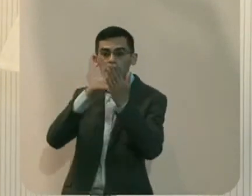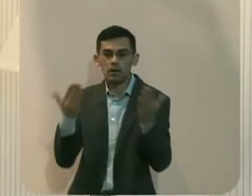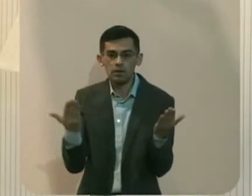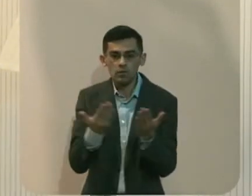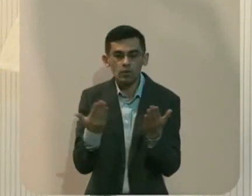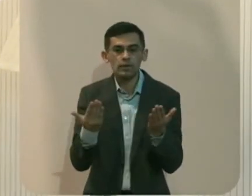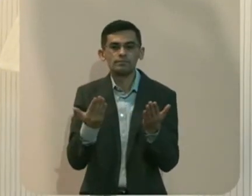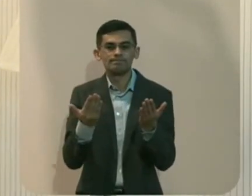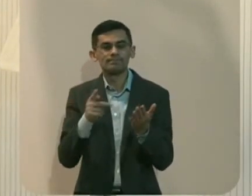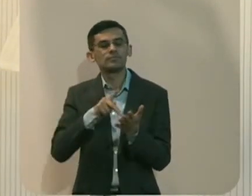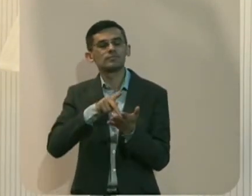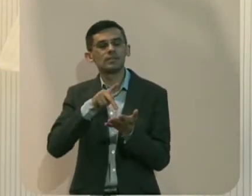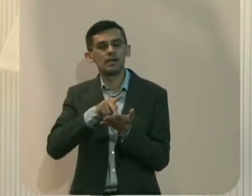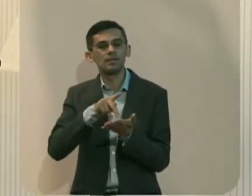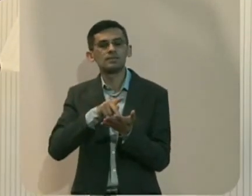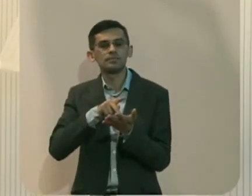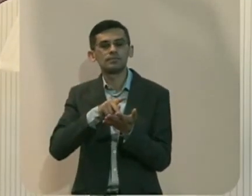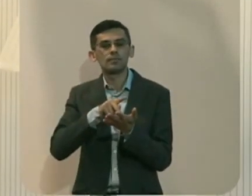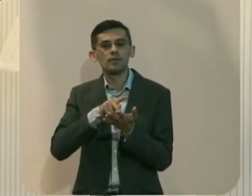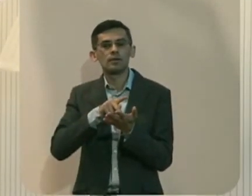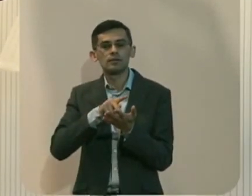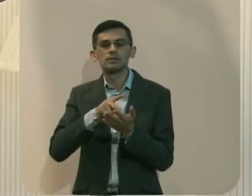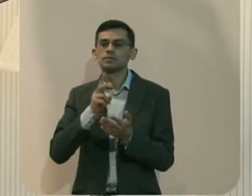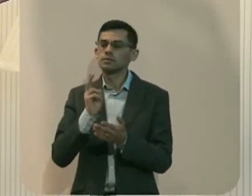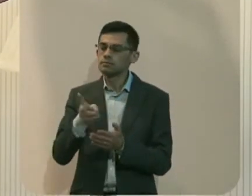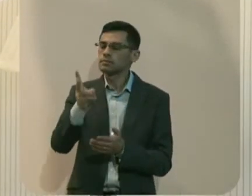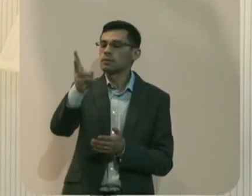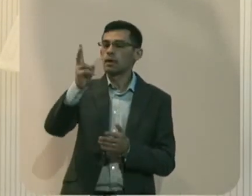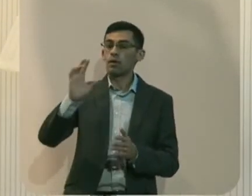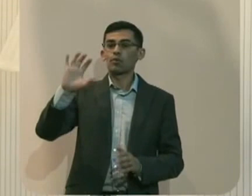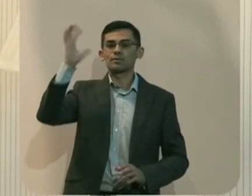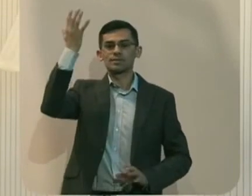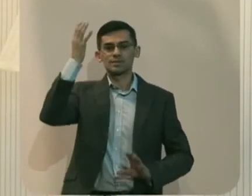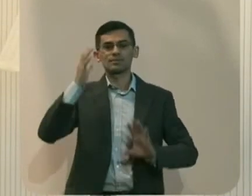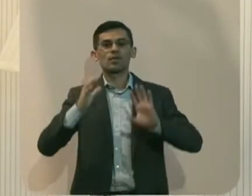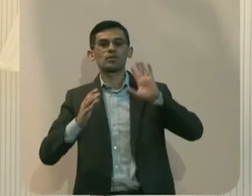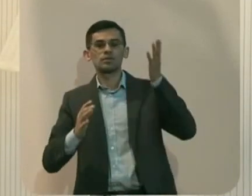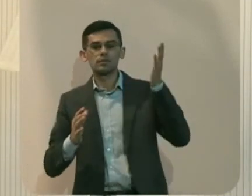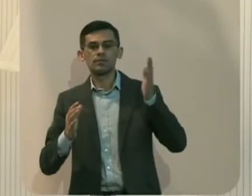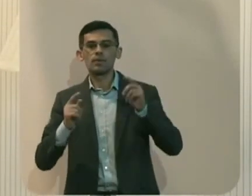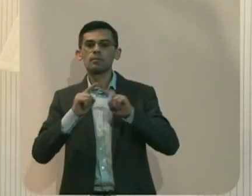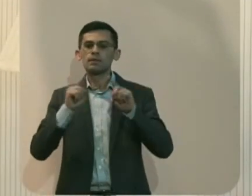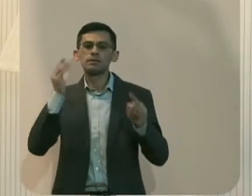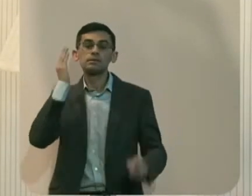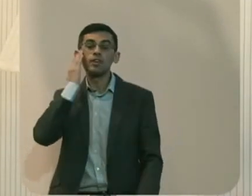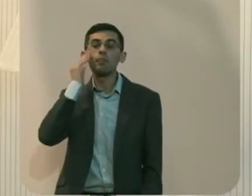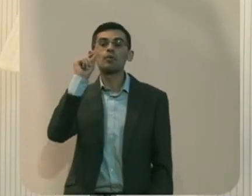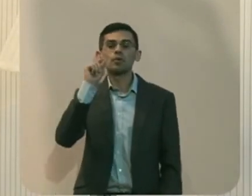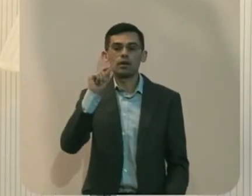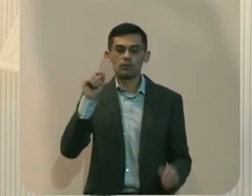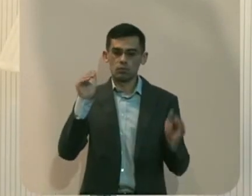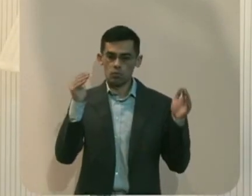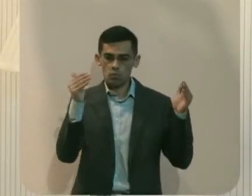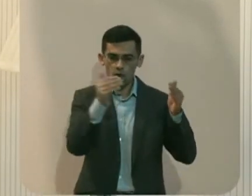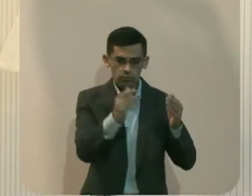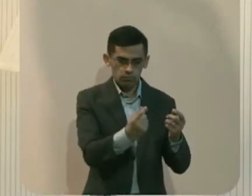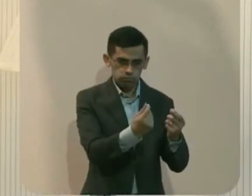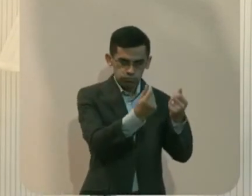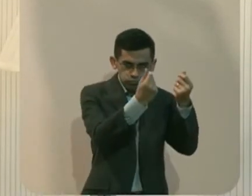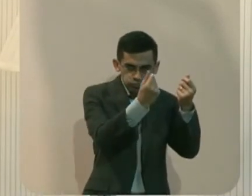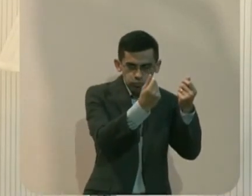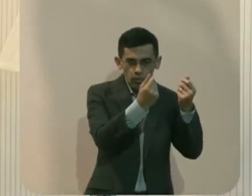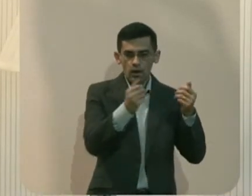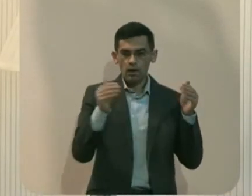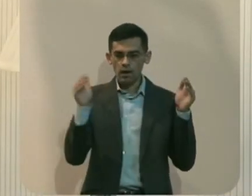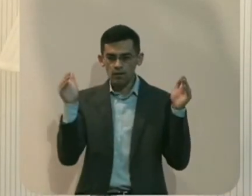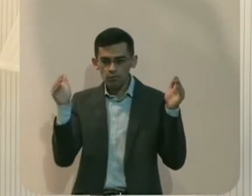agora, até hoje, essa palavra tem se cumprido. E sabe, o nosso alvo não é recurso,